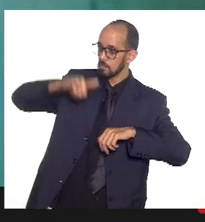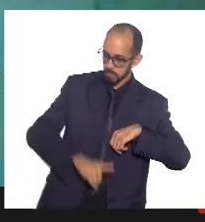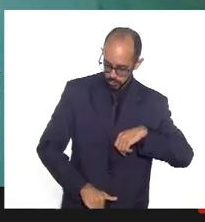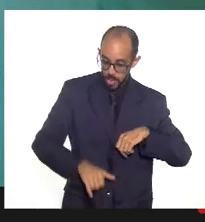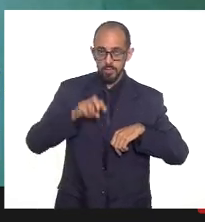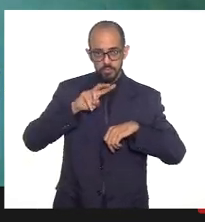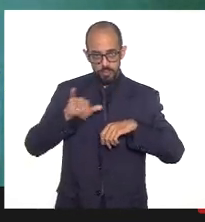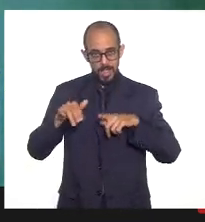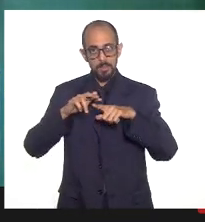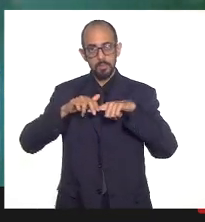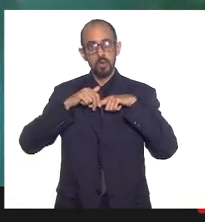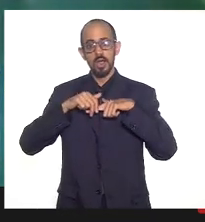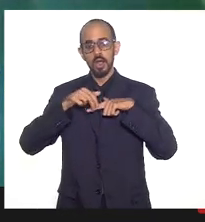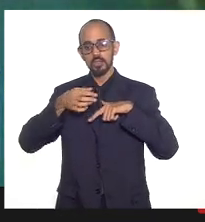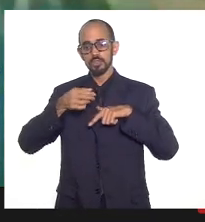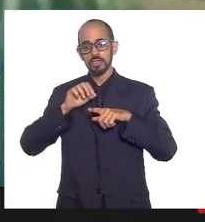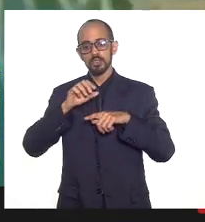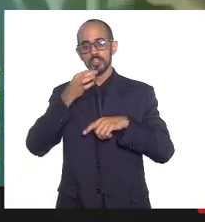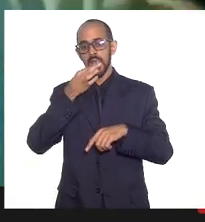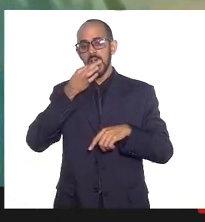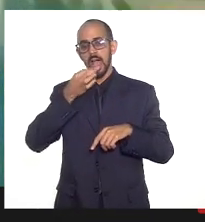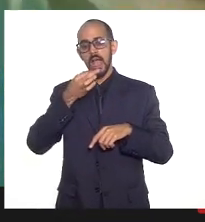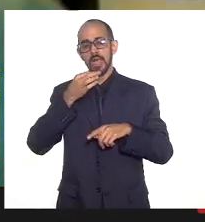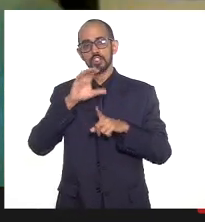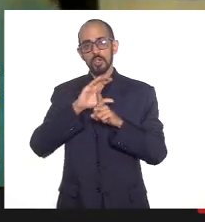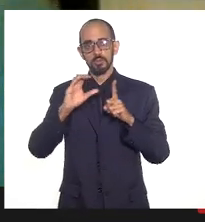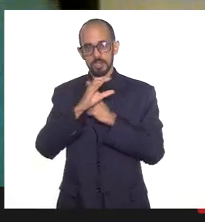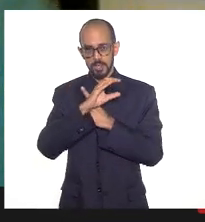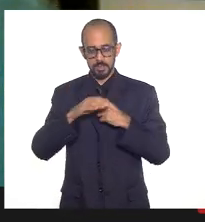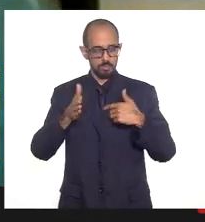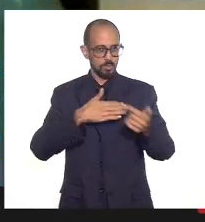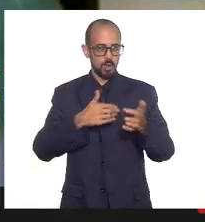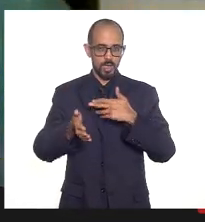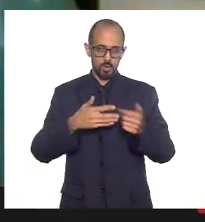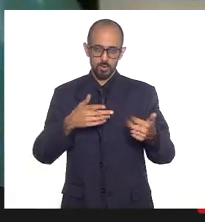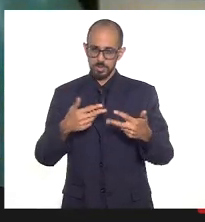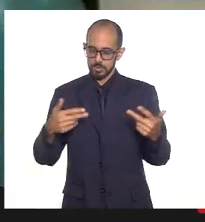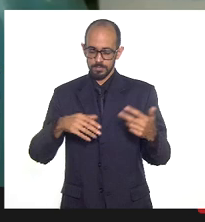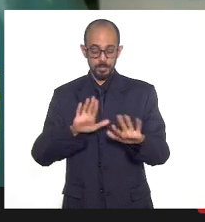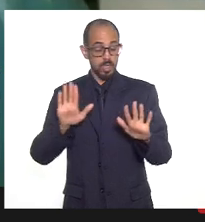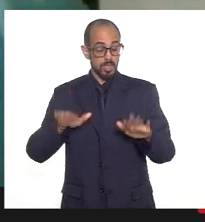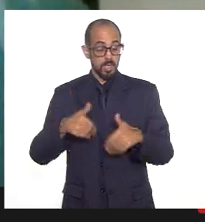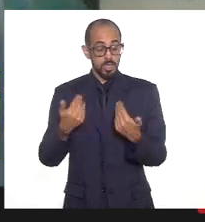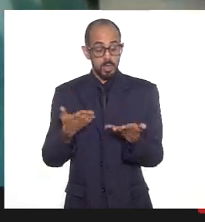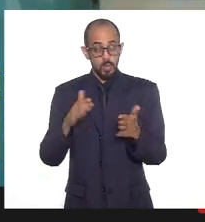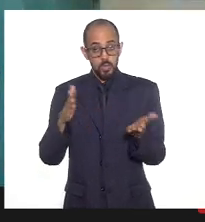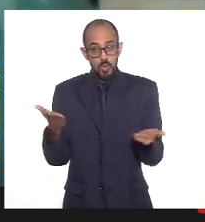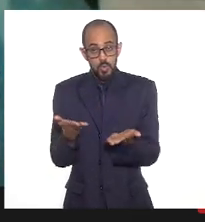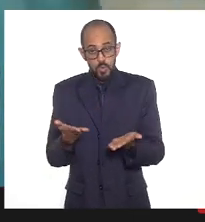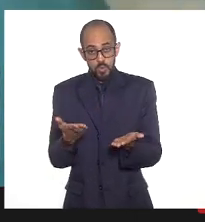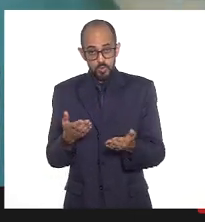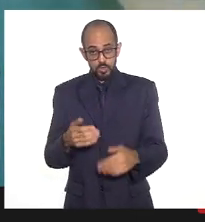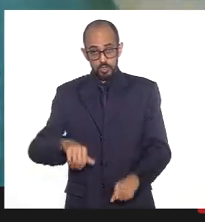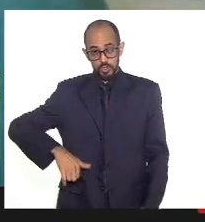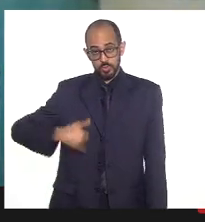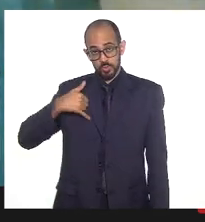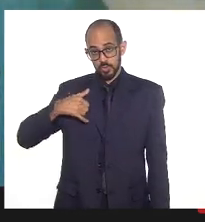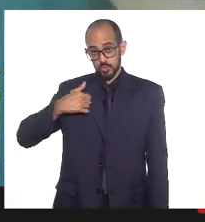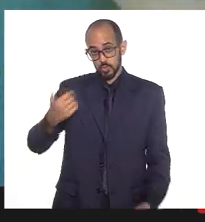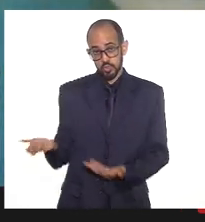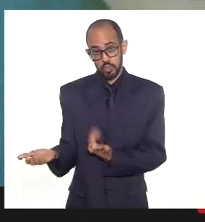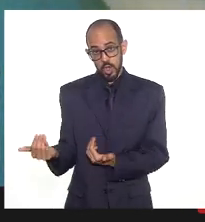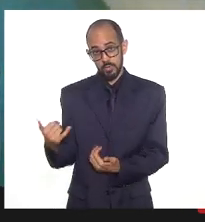rádio comunitária ia derrubar avião por causa da frequência. Não, realmente era qualquer coisa. Hoje, um guri de 18, 19 anos